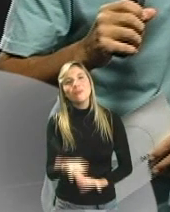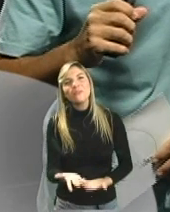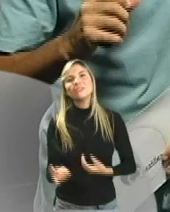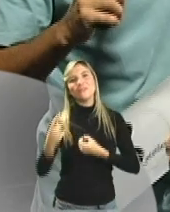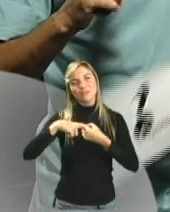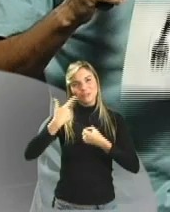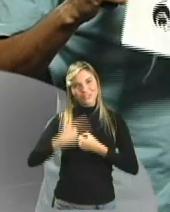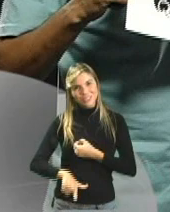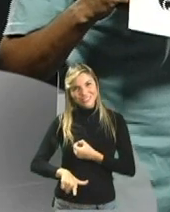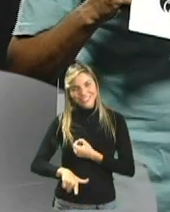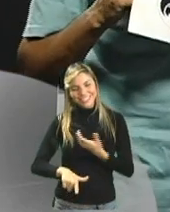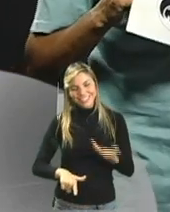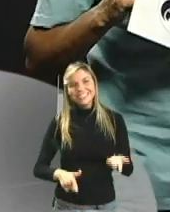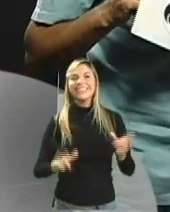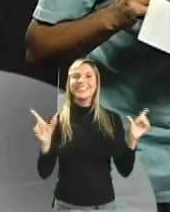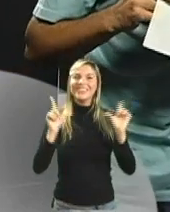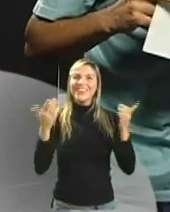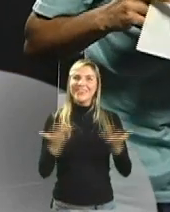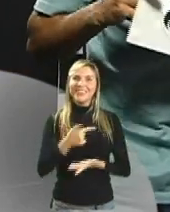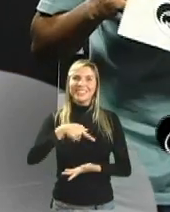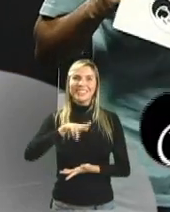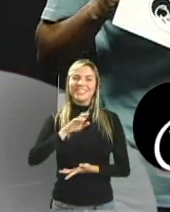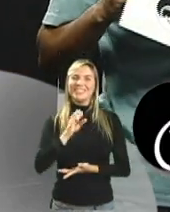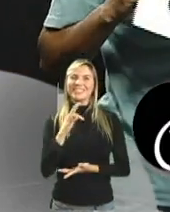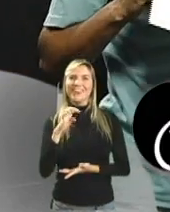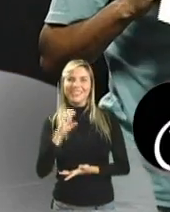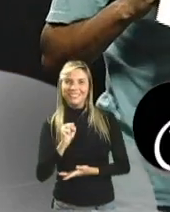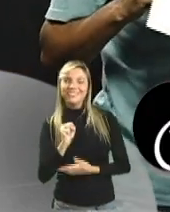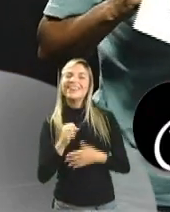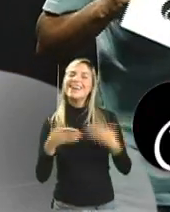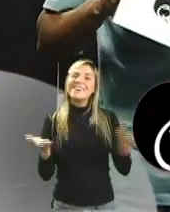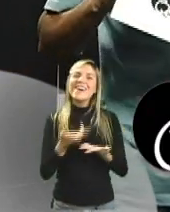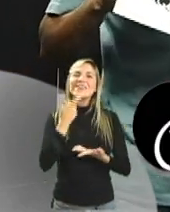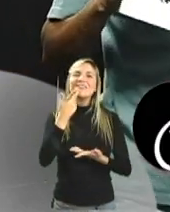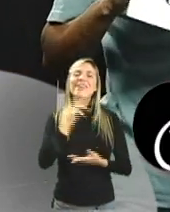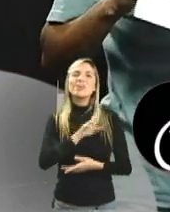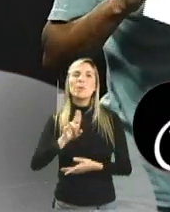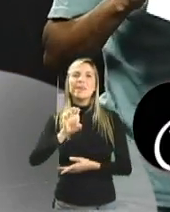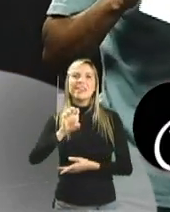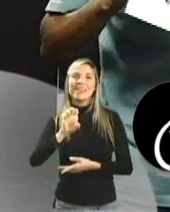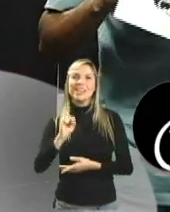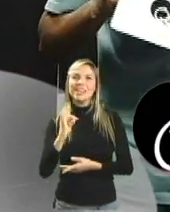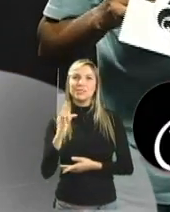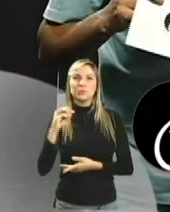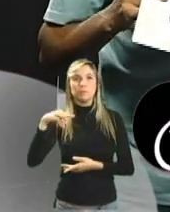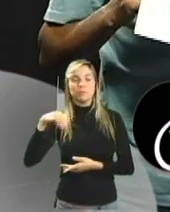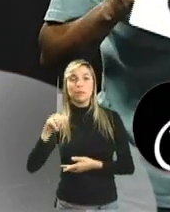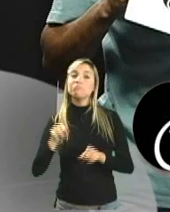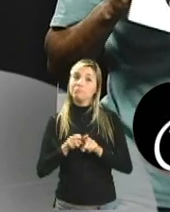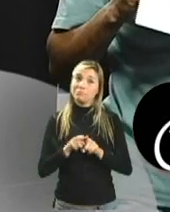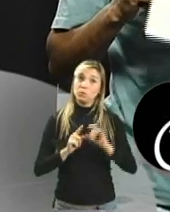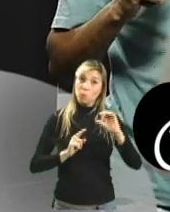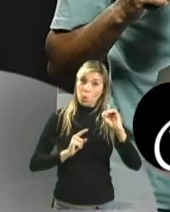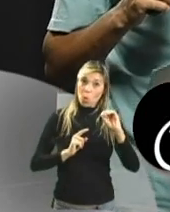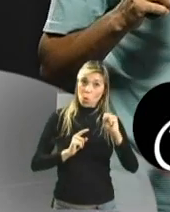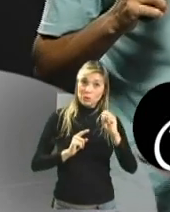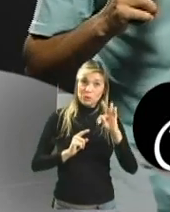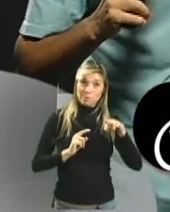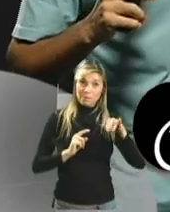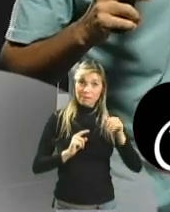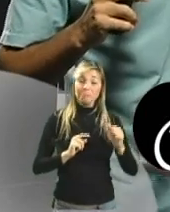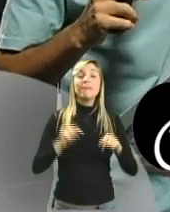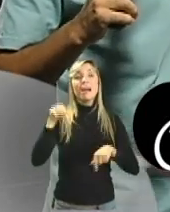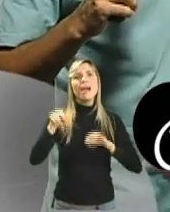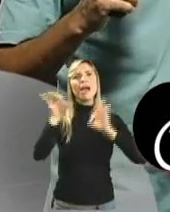Muito bem, de volta na segunda parte do programa de hoje, estamos falando sobre estomia ou ostomia, conhecendo o